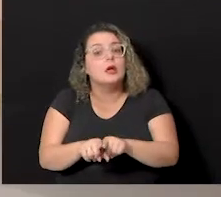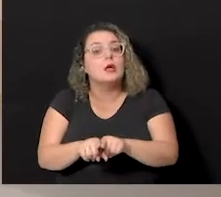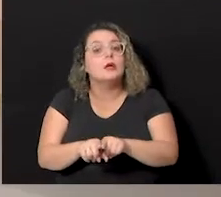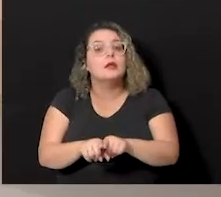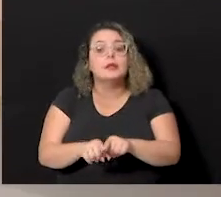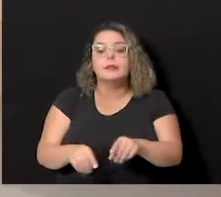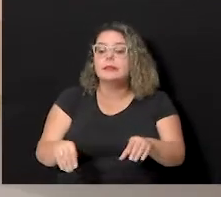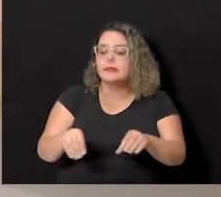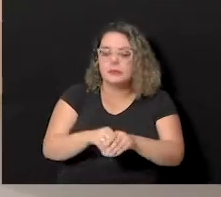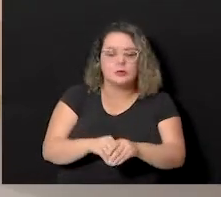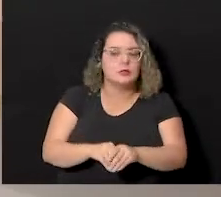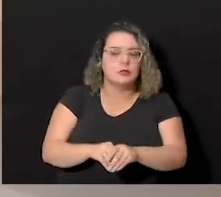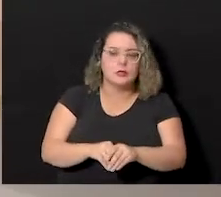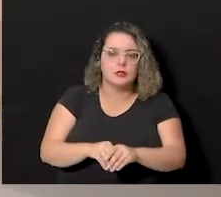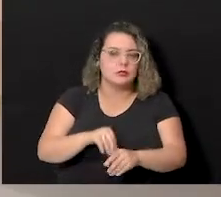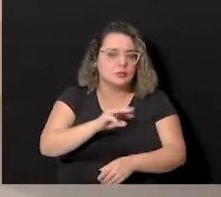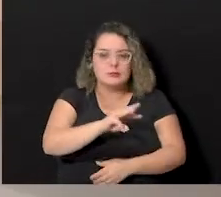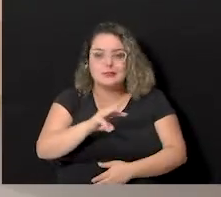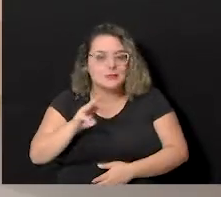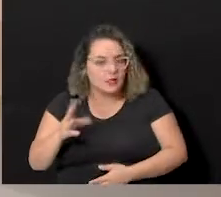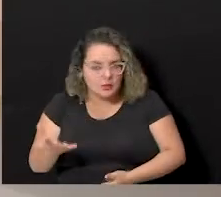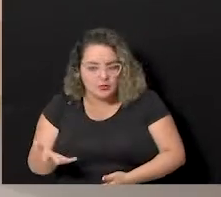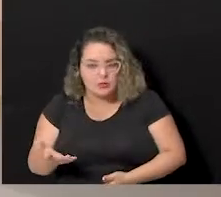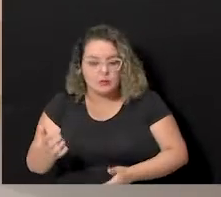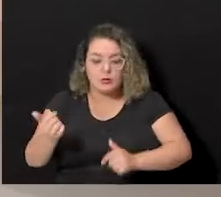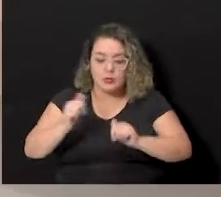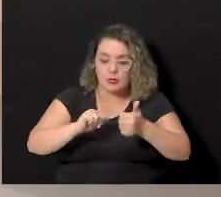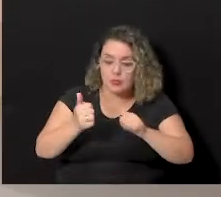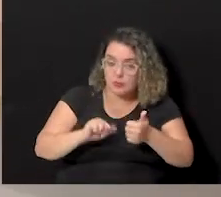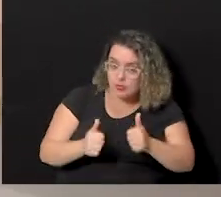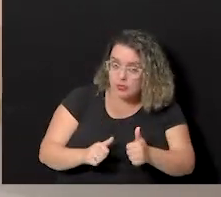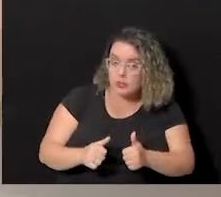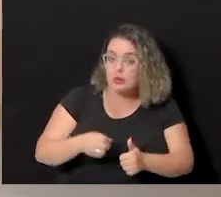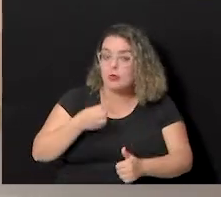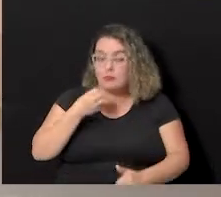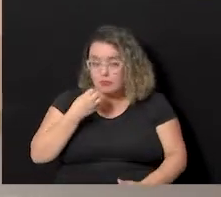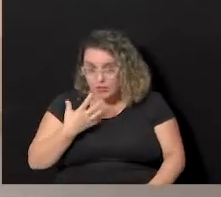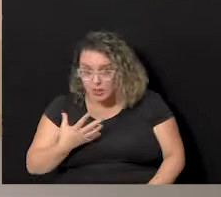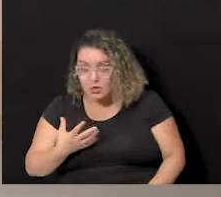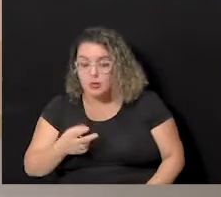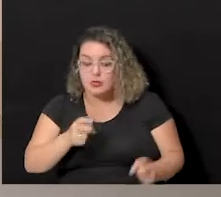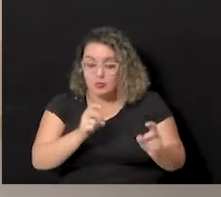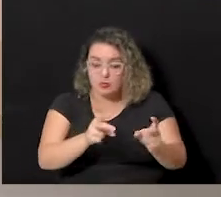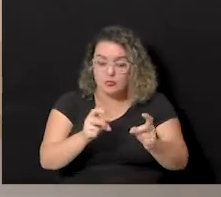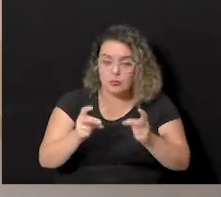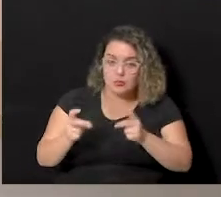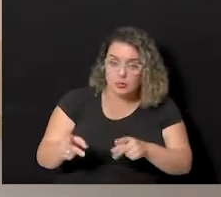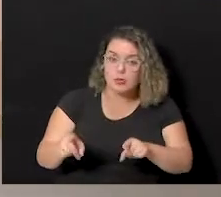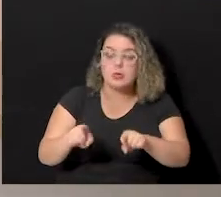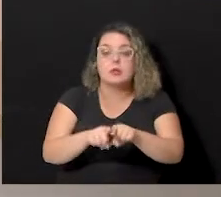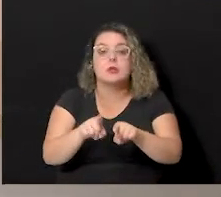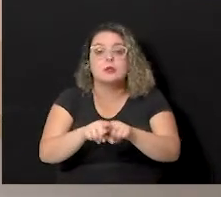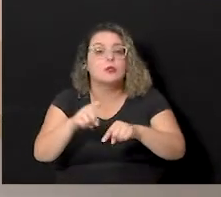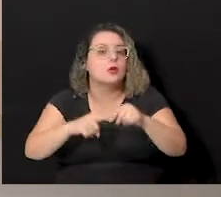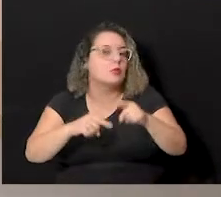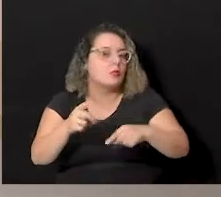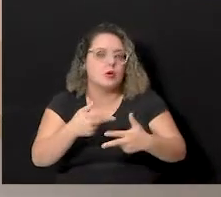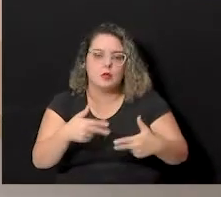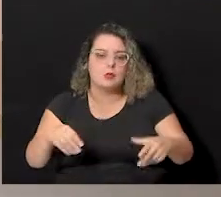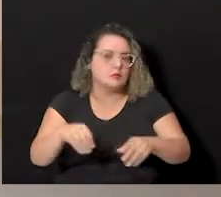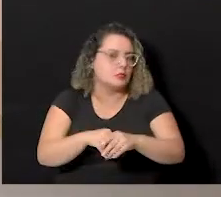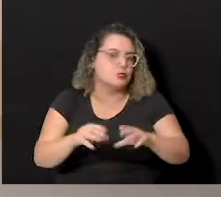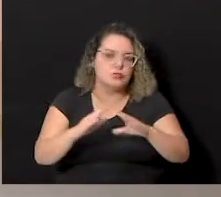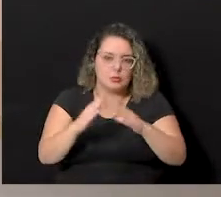pessoas que estão precisando vender. Então você pode avaliar bem o vendedor e avaliar bem o móvel ou